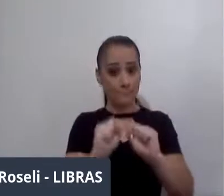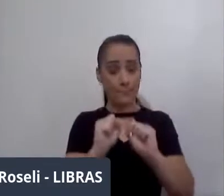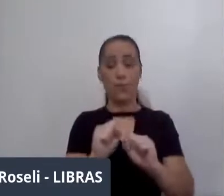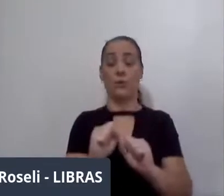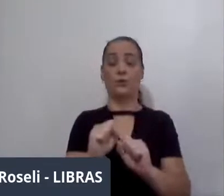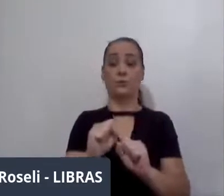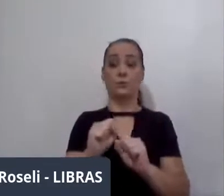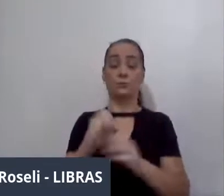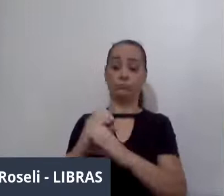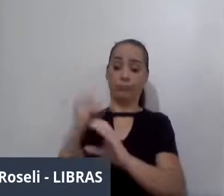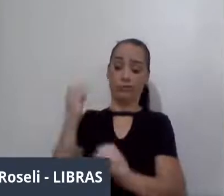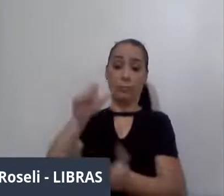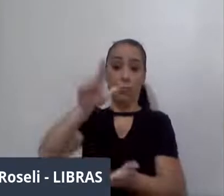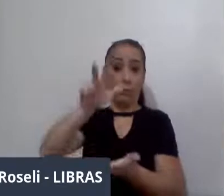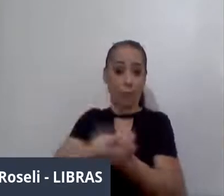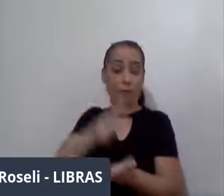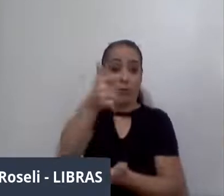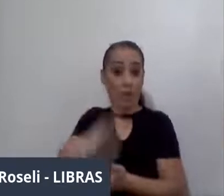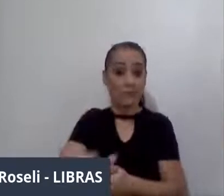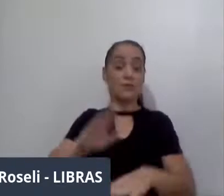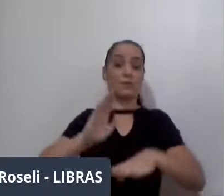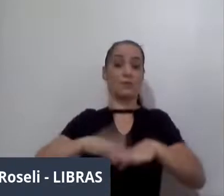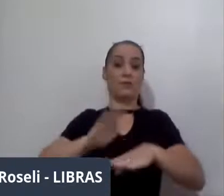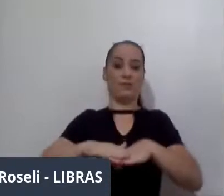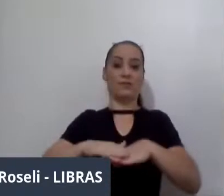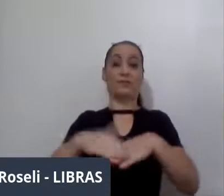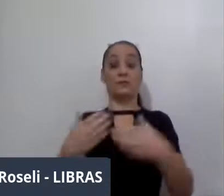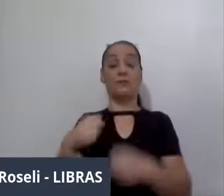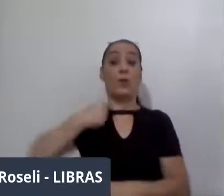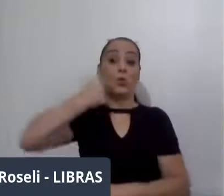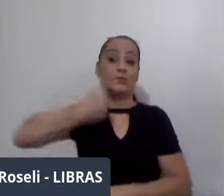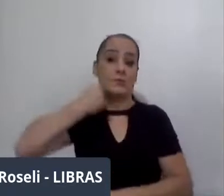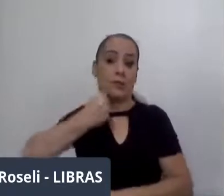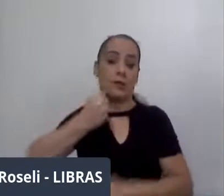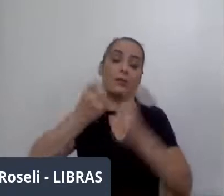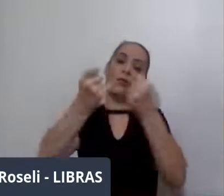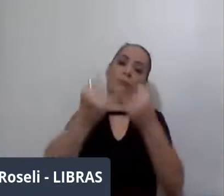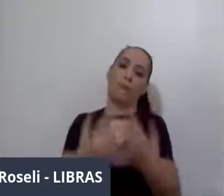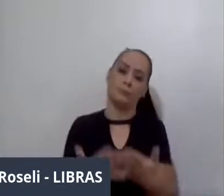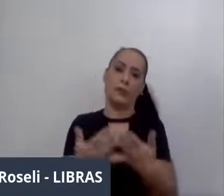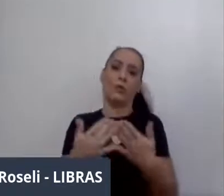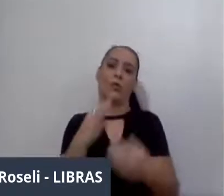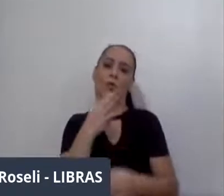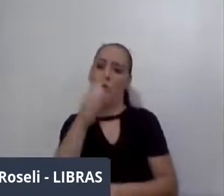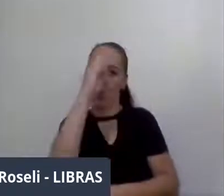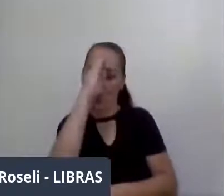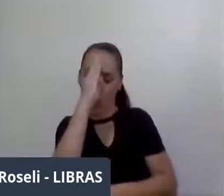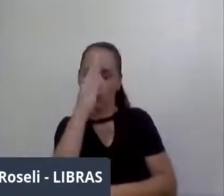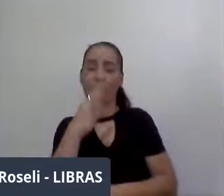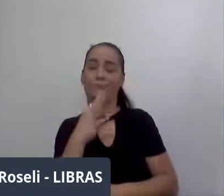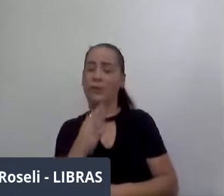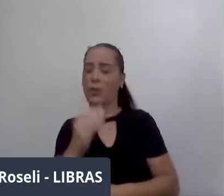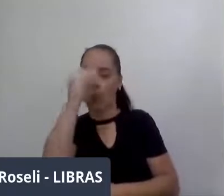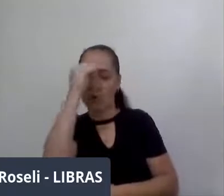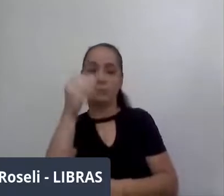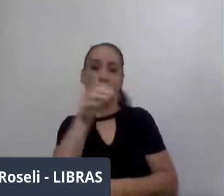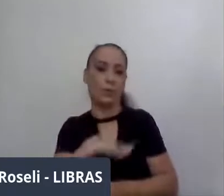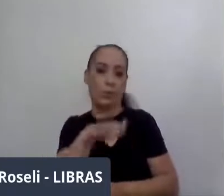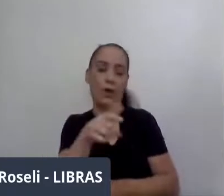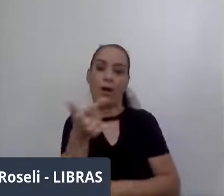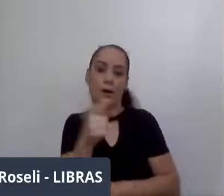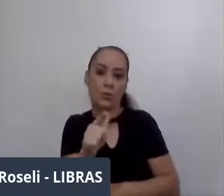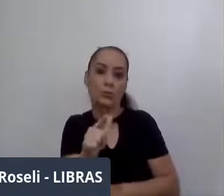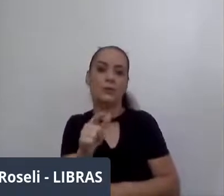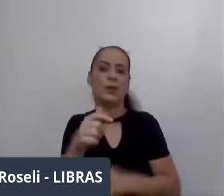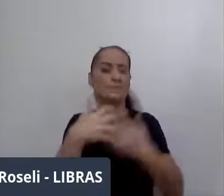aí, como o senador disse que não tem muito conhecimento sobre essa área, eu vou até fazer um exercício com o senhor. Senador, pensa aqui comigo. Hoje, para